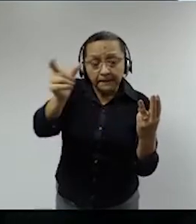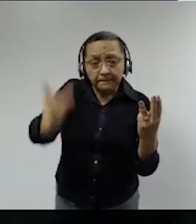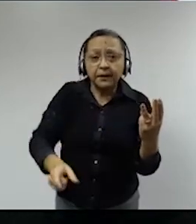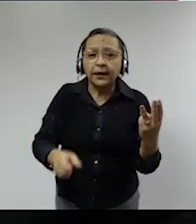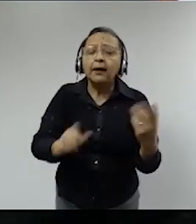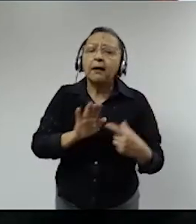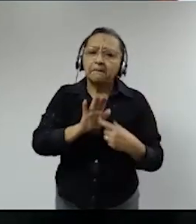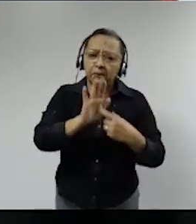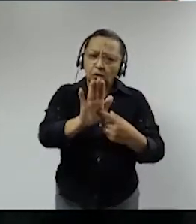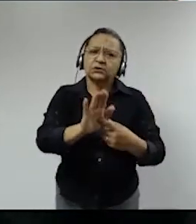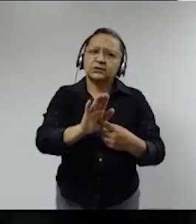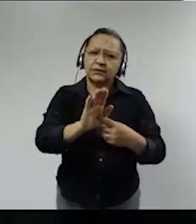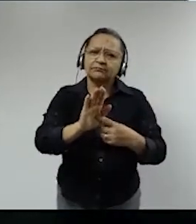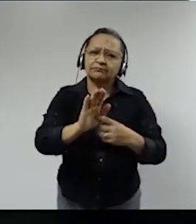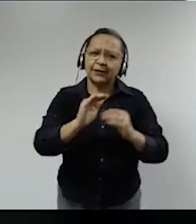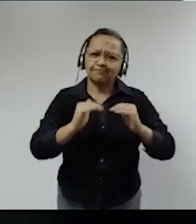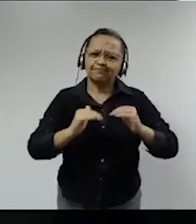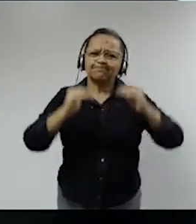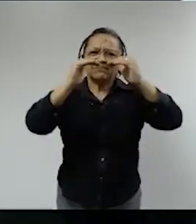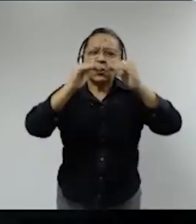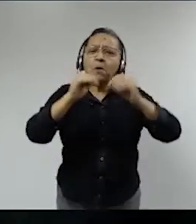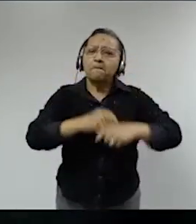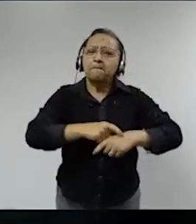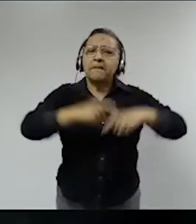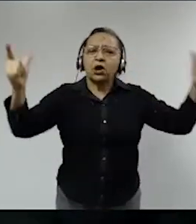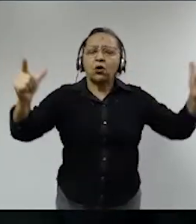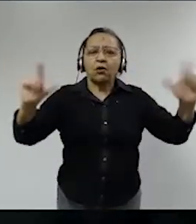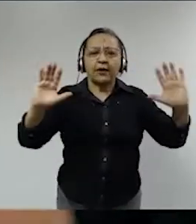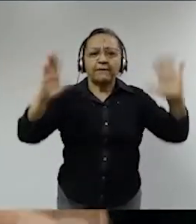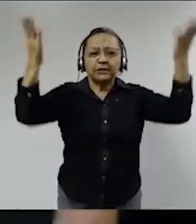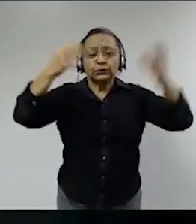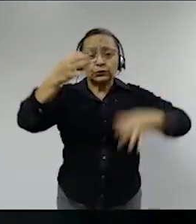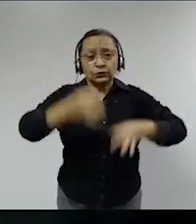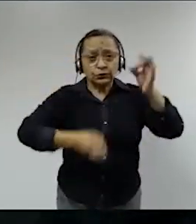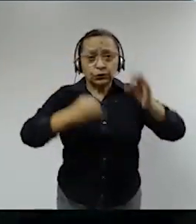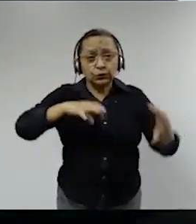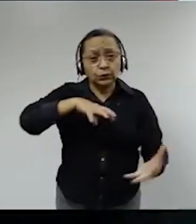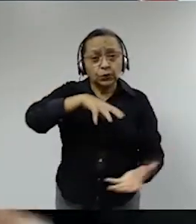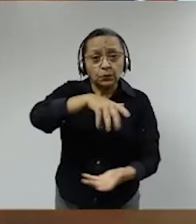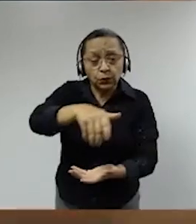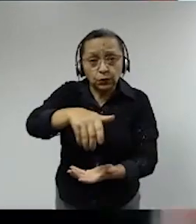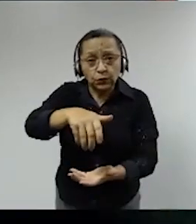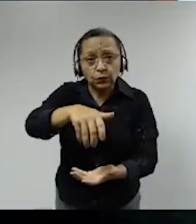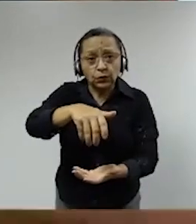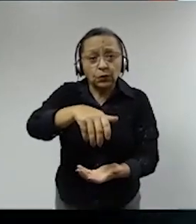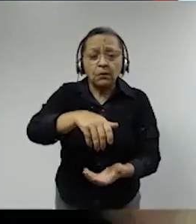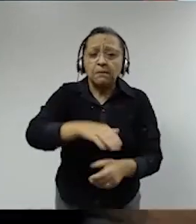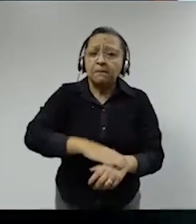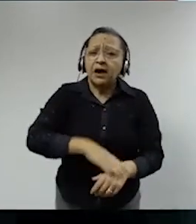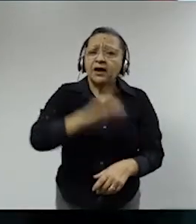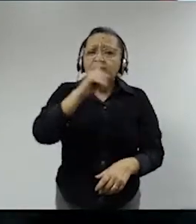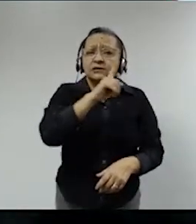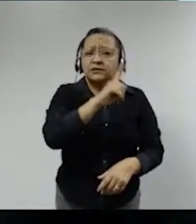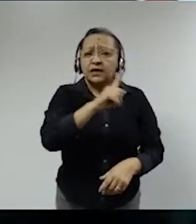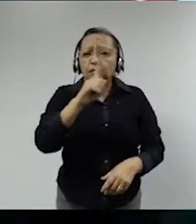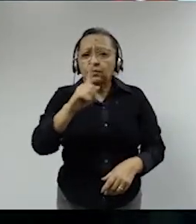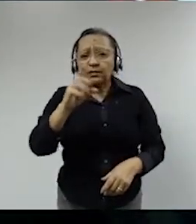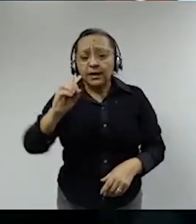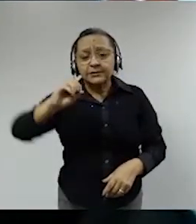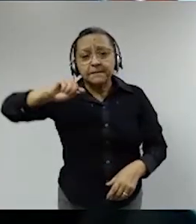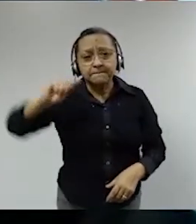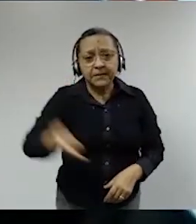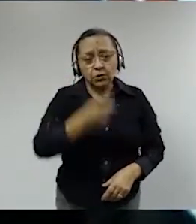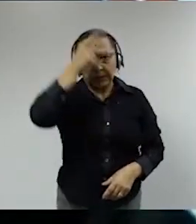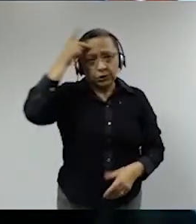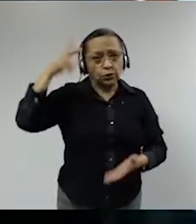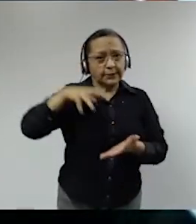que é, sem dúvida nenhuma, o maior evento jurídico do mundo, com mais de 110 mil pessoas inscritas.